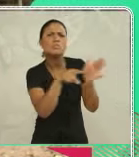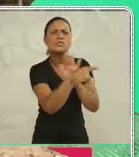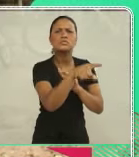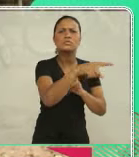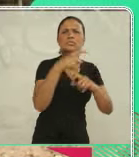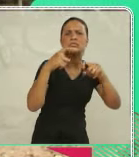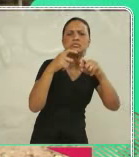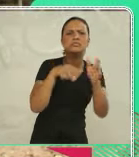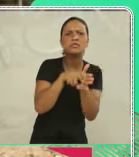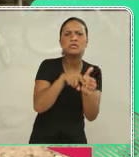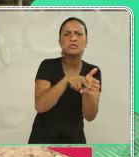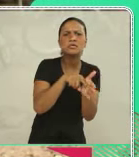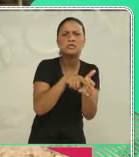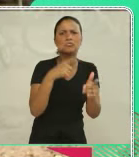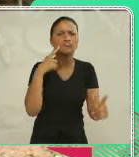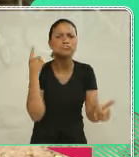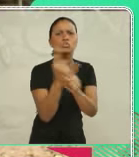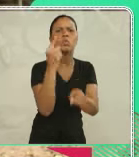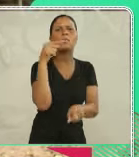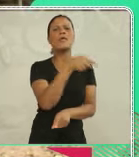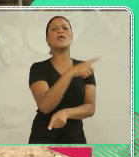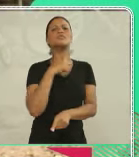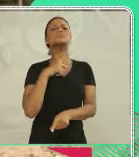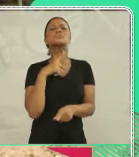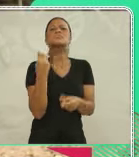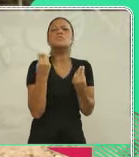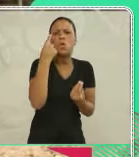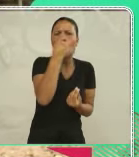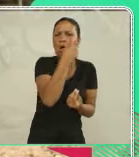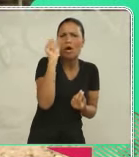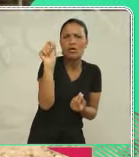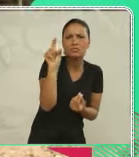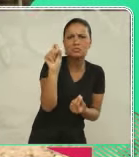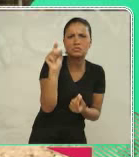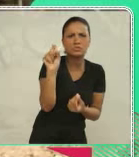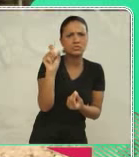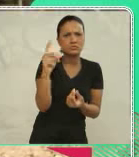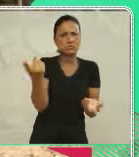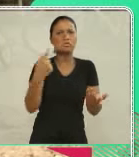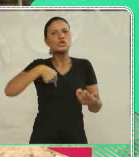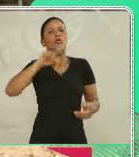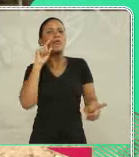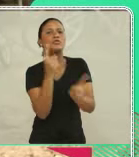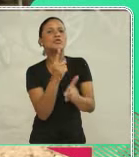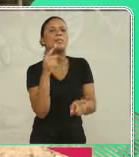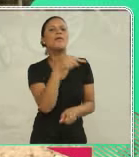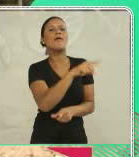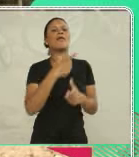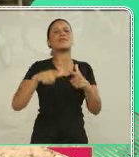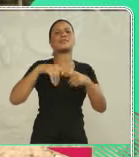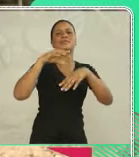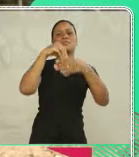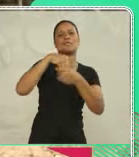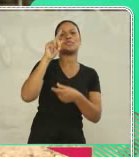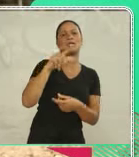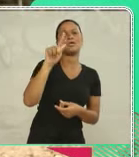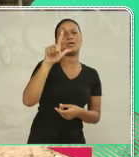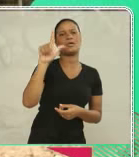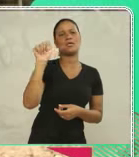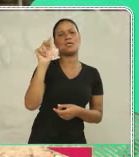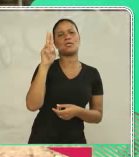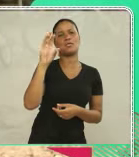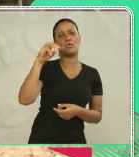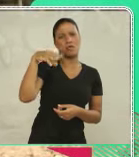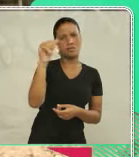Então foi perguntado, feito o exame para descobrir por que ele tinha os olhos azuis.